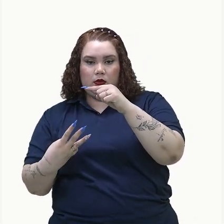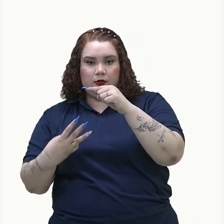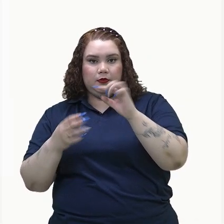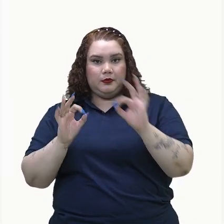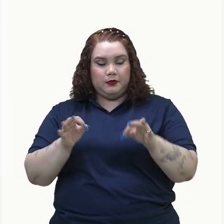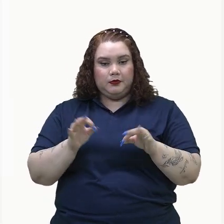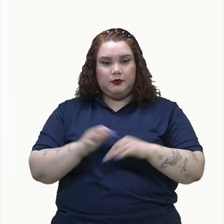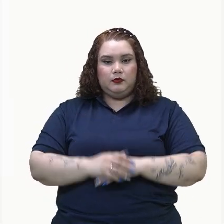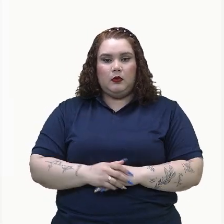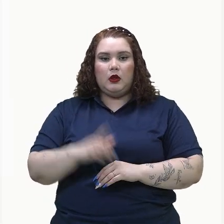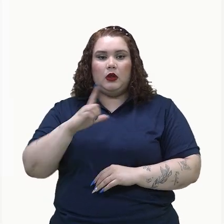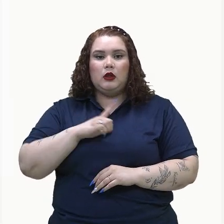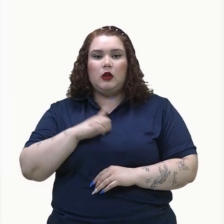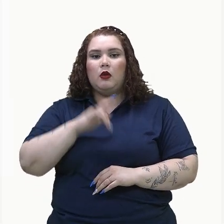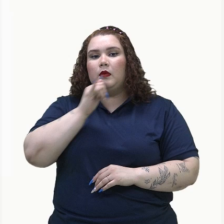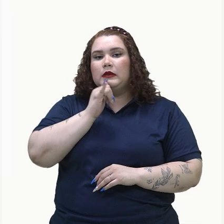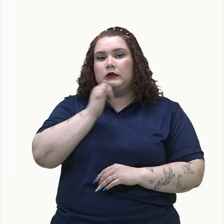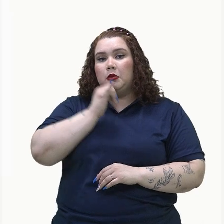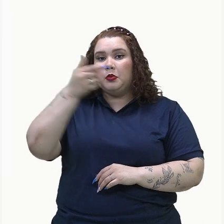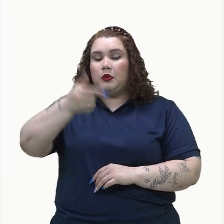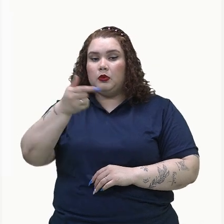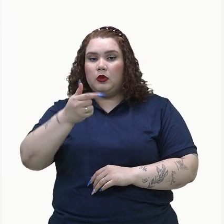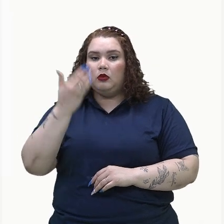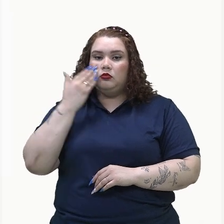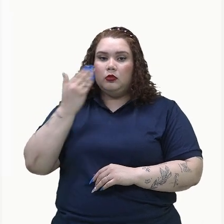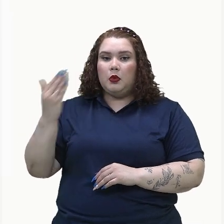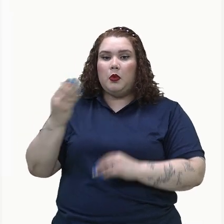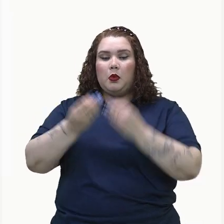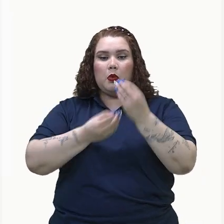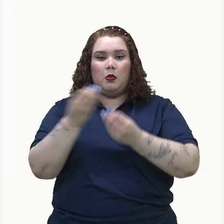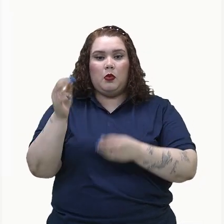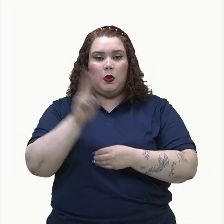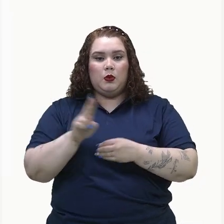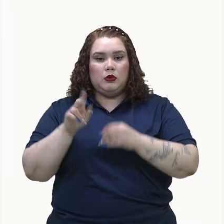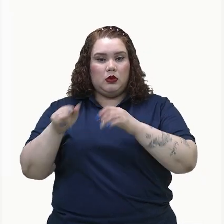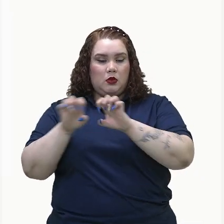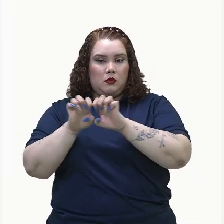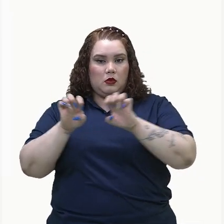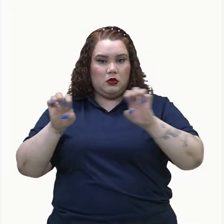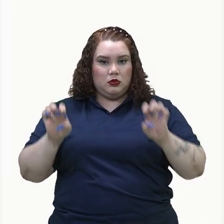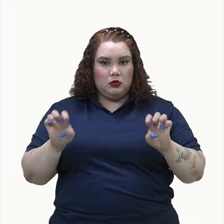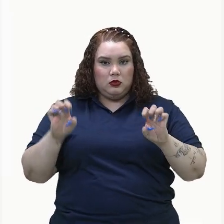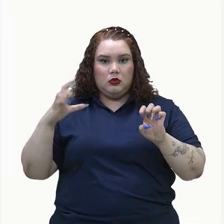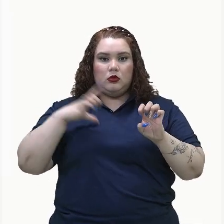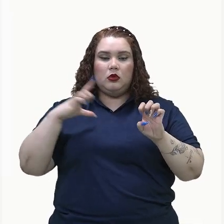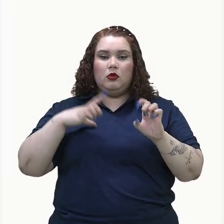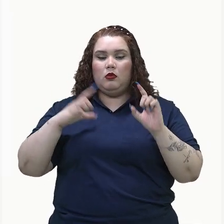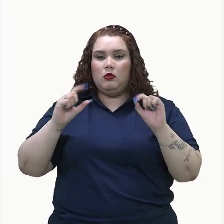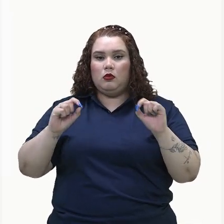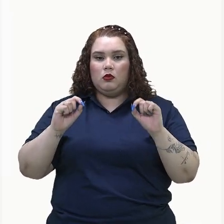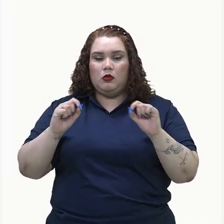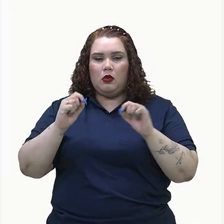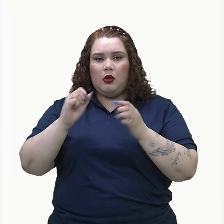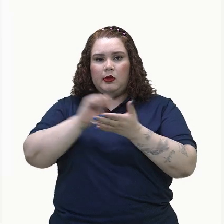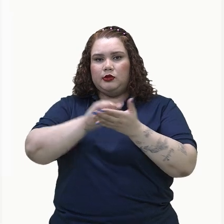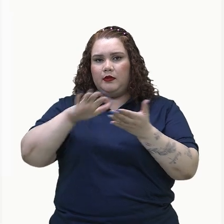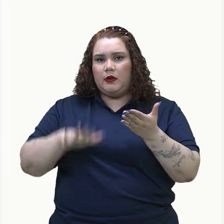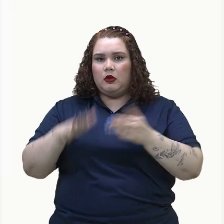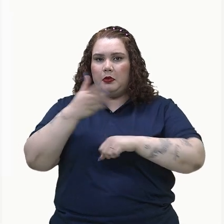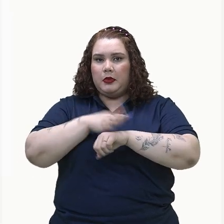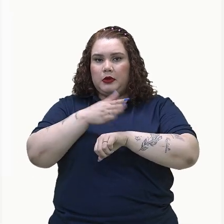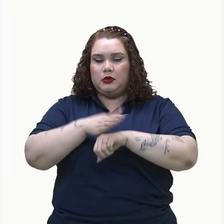nós temos o exemplo de como utilizar essa equação aí num exercício